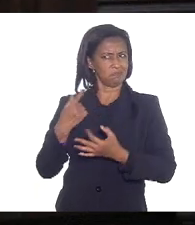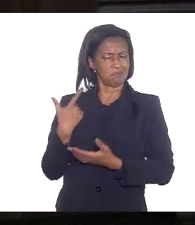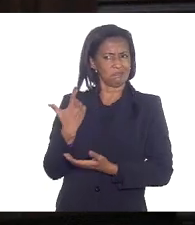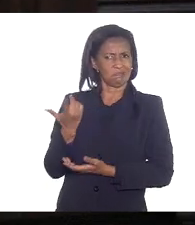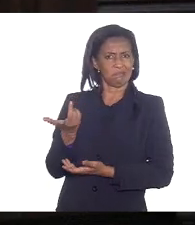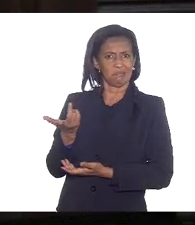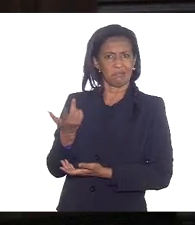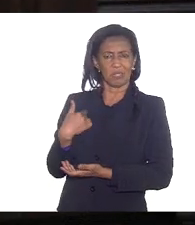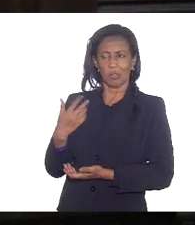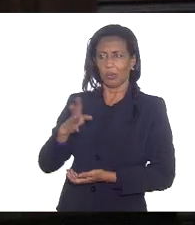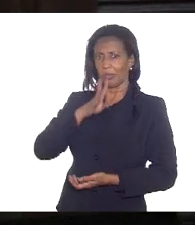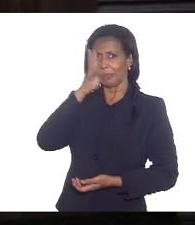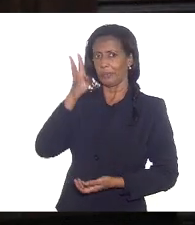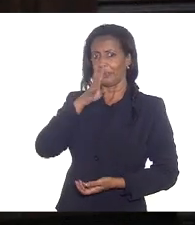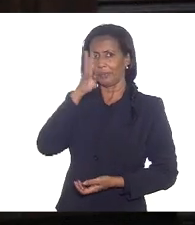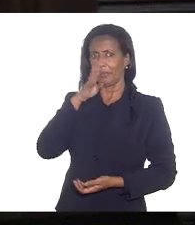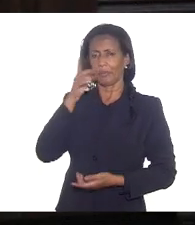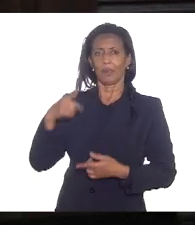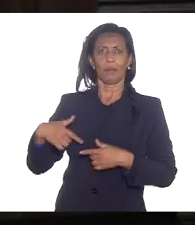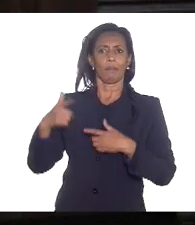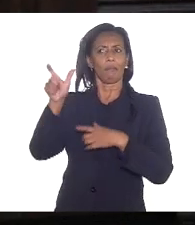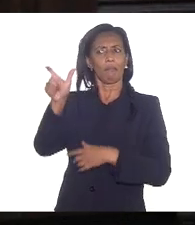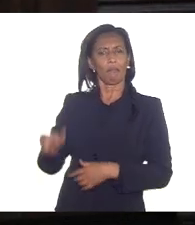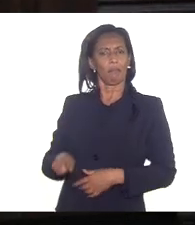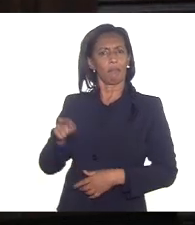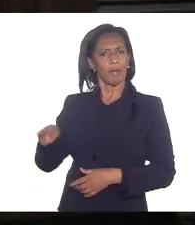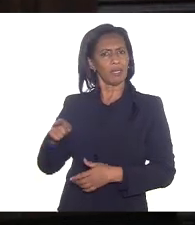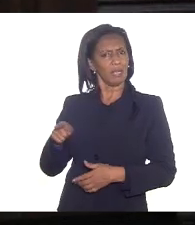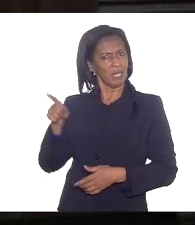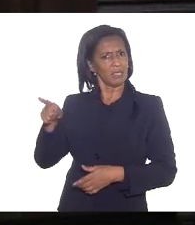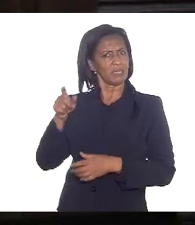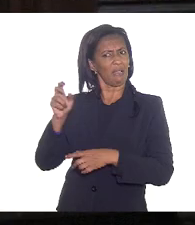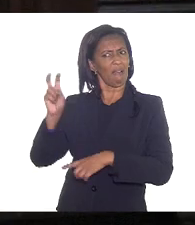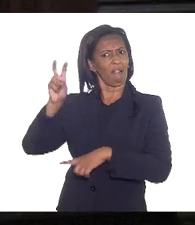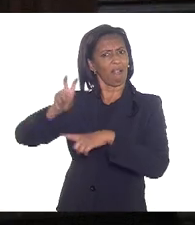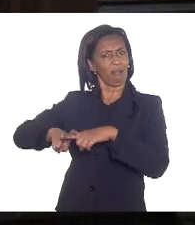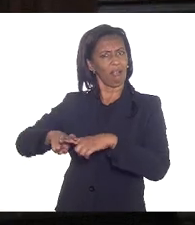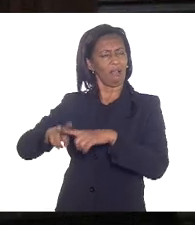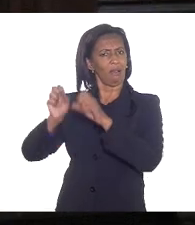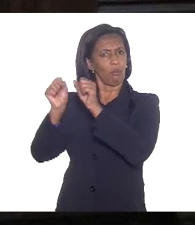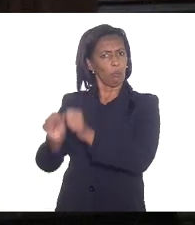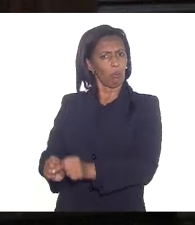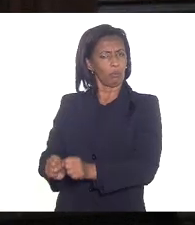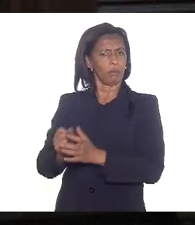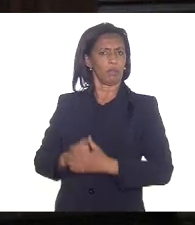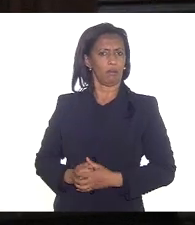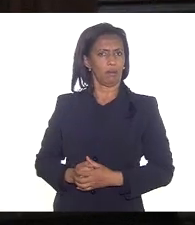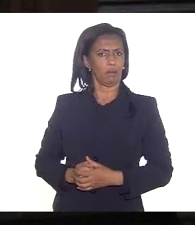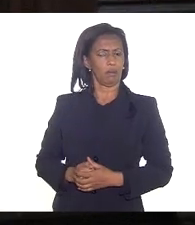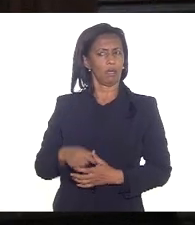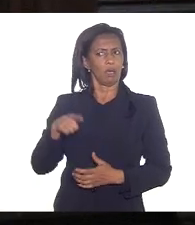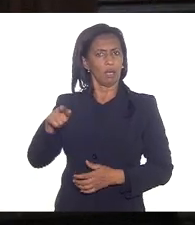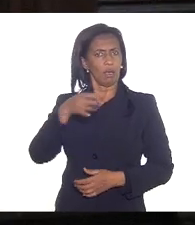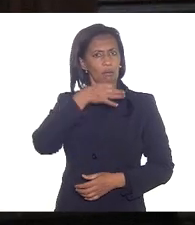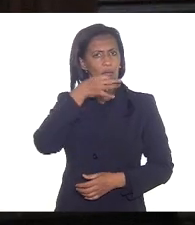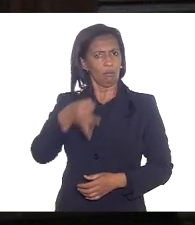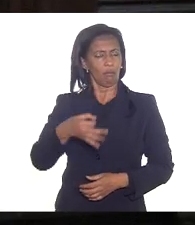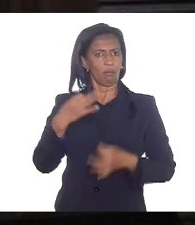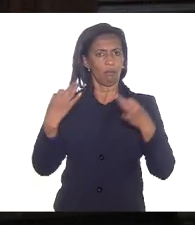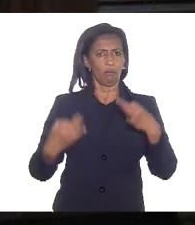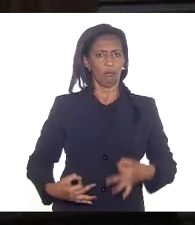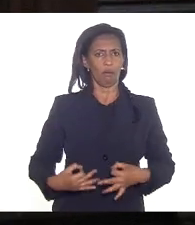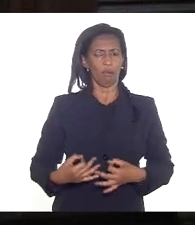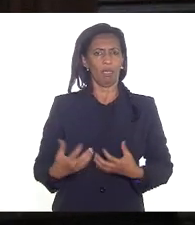considero absurdo para aquele que está no Poder Executivo o argumento é justamente